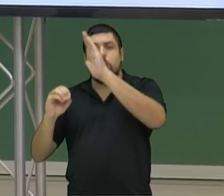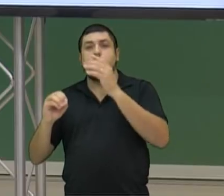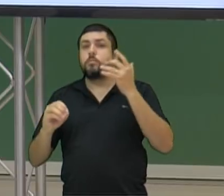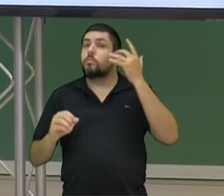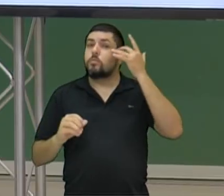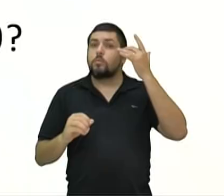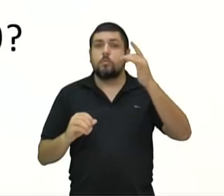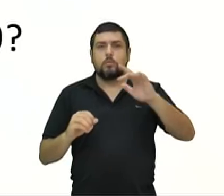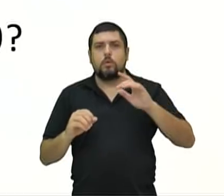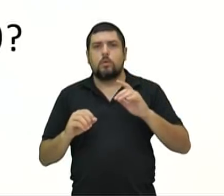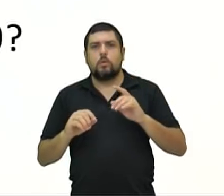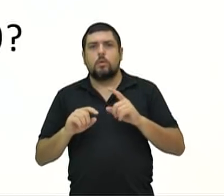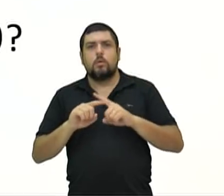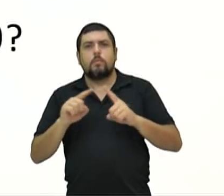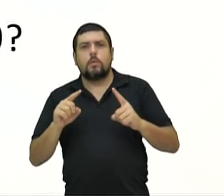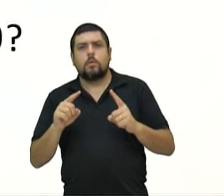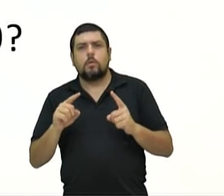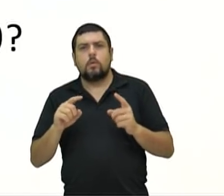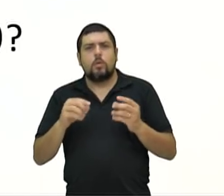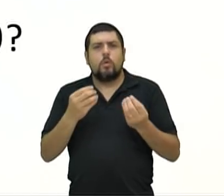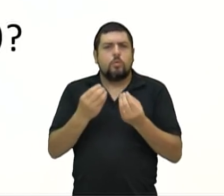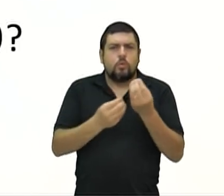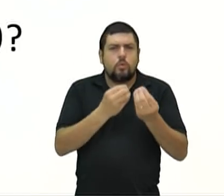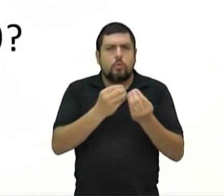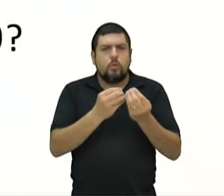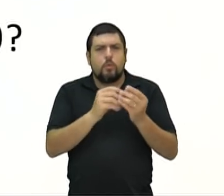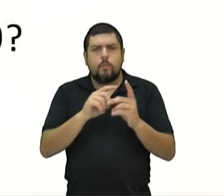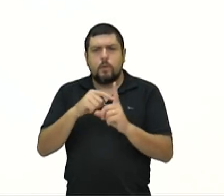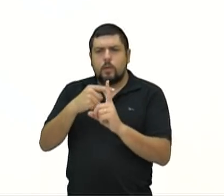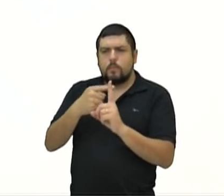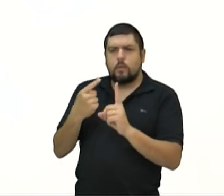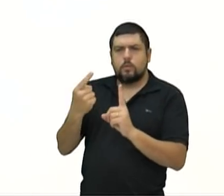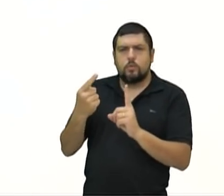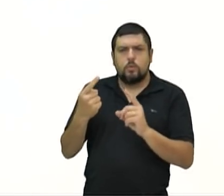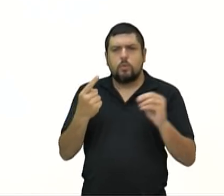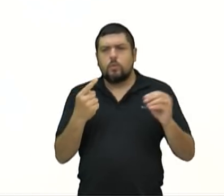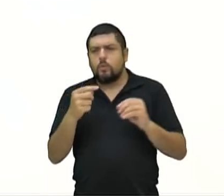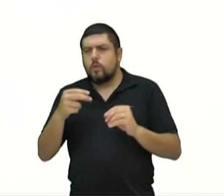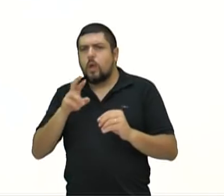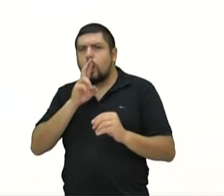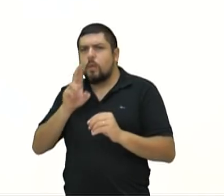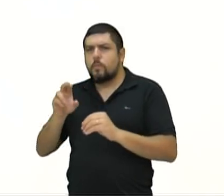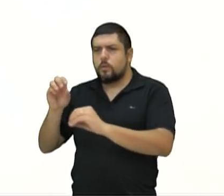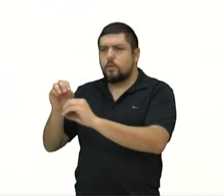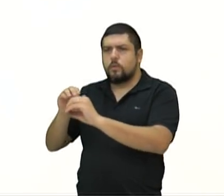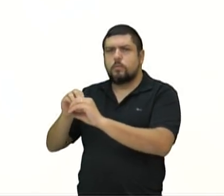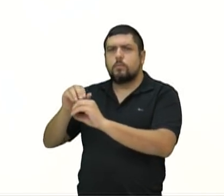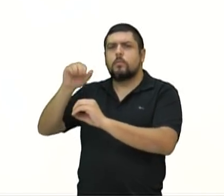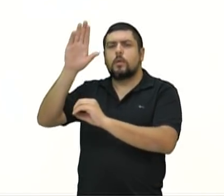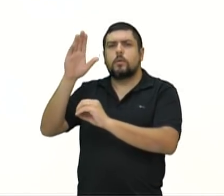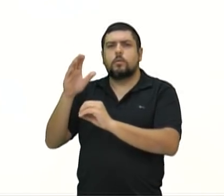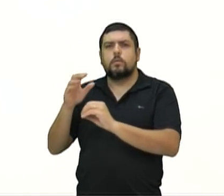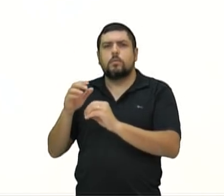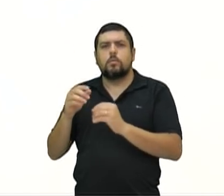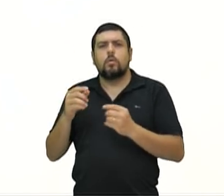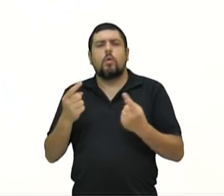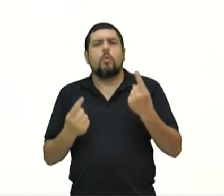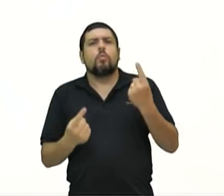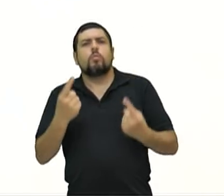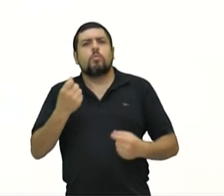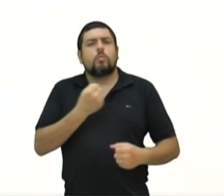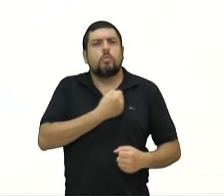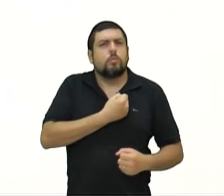valores de x eu vou ter x mais 1 maior que 0? Vou deixar vocês responderem aí para mim. Para quais valores de